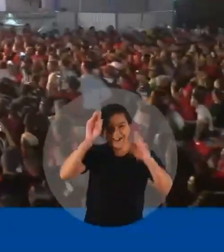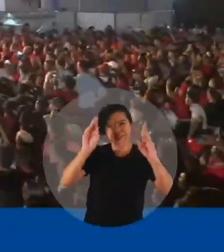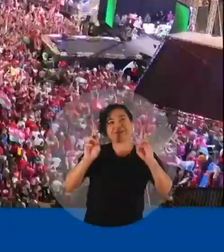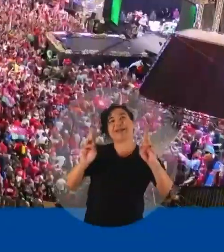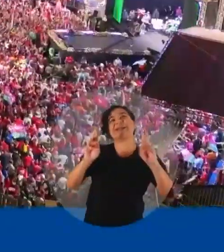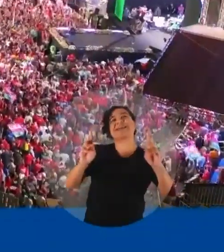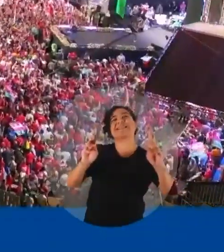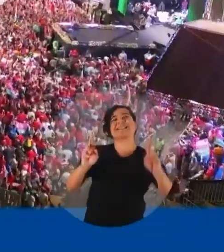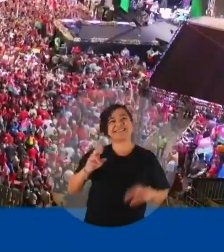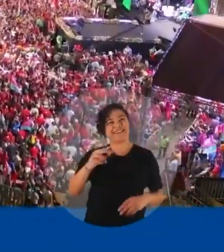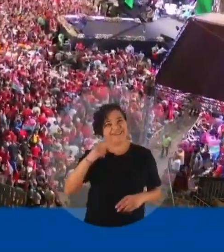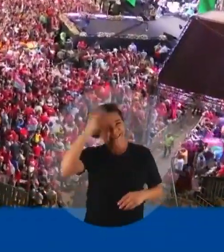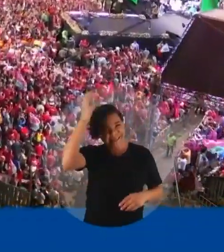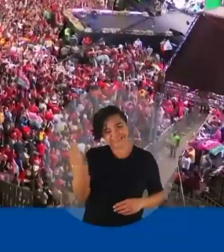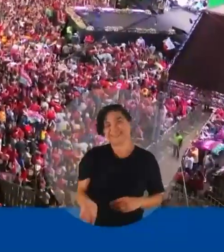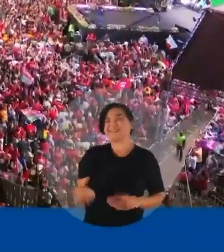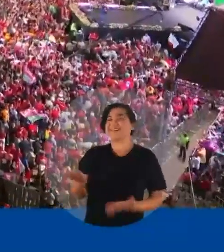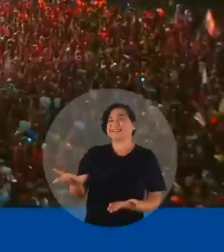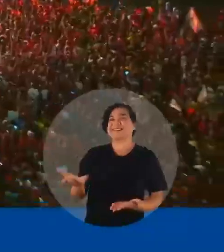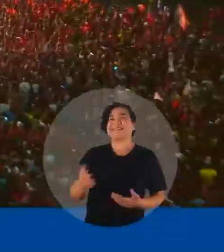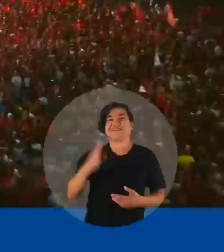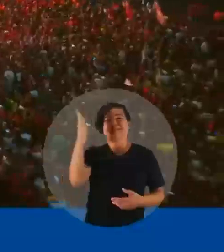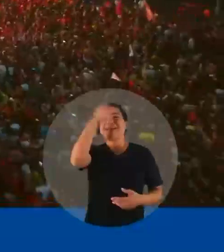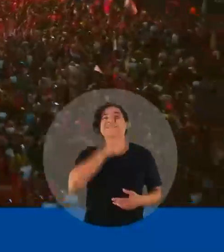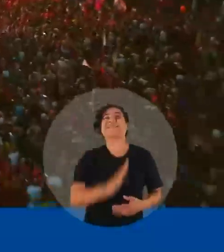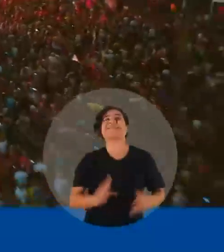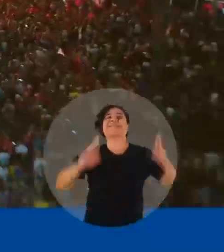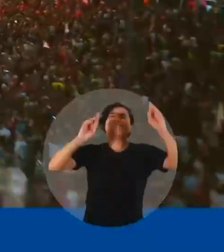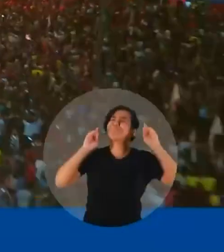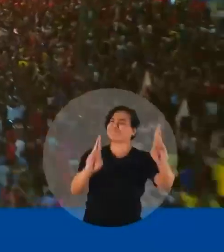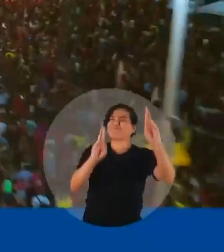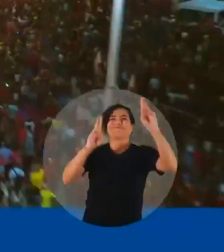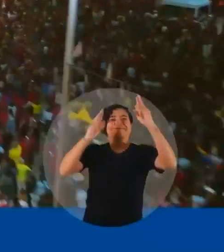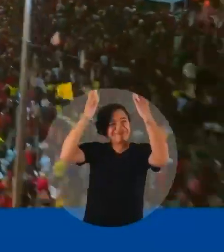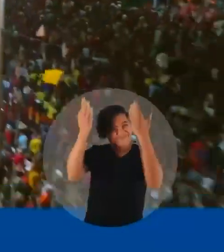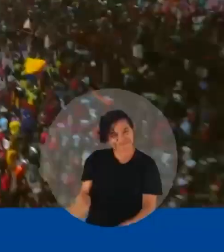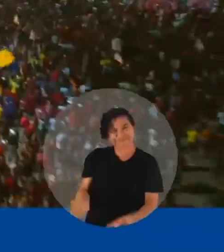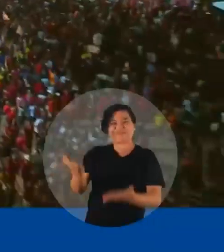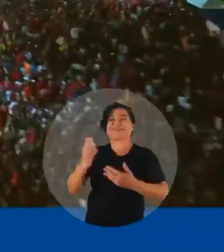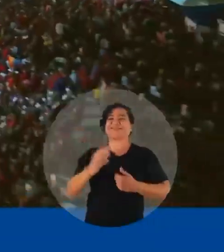tem nome. O Brasil da esperança é você.